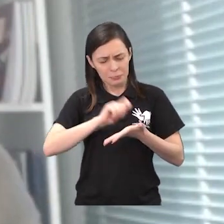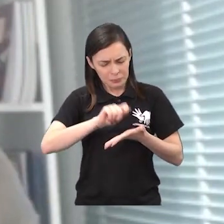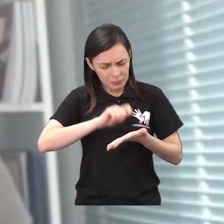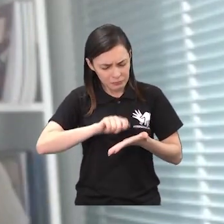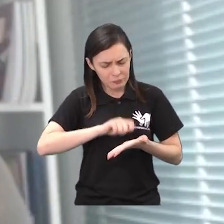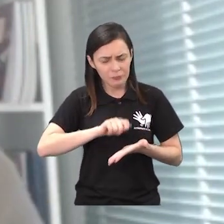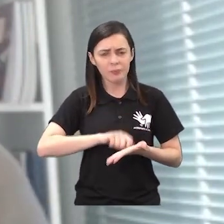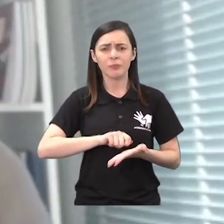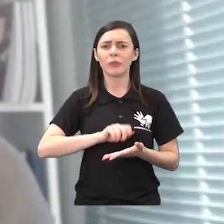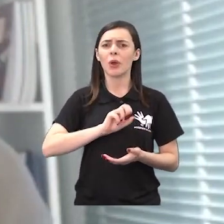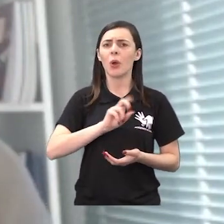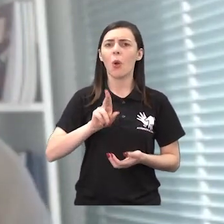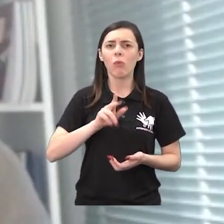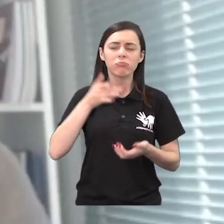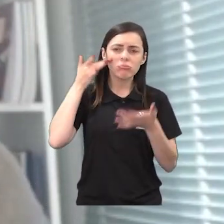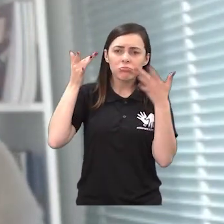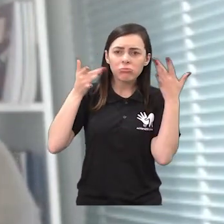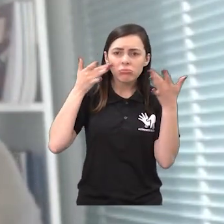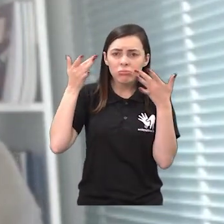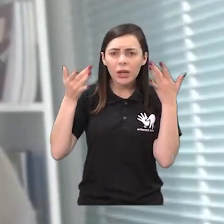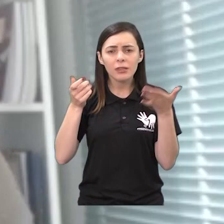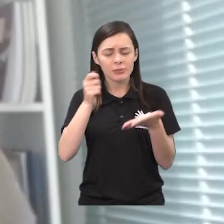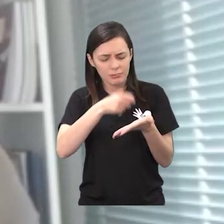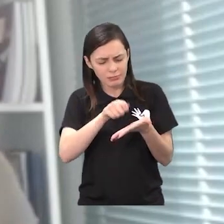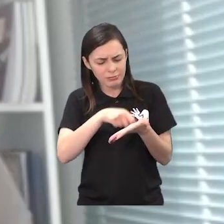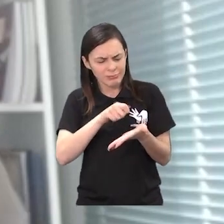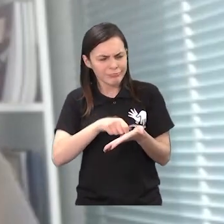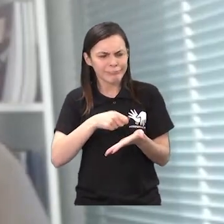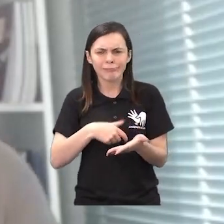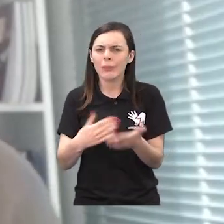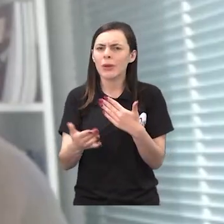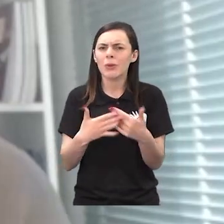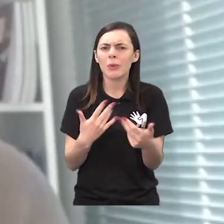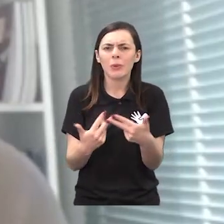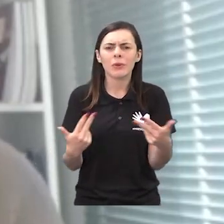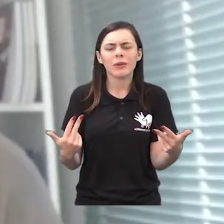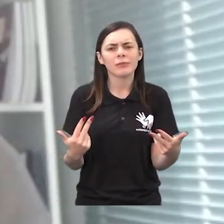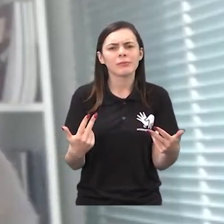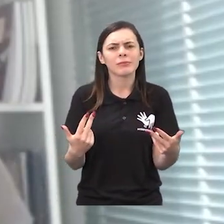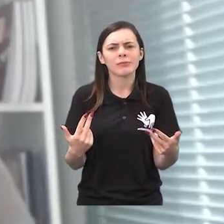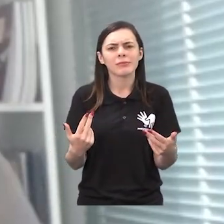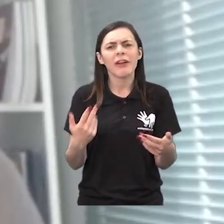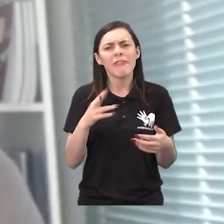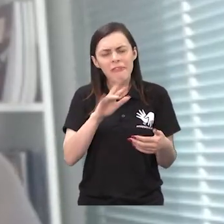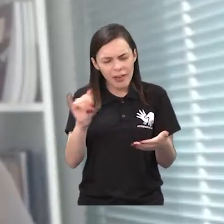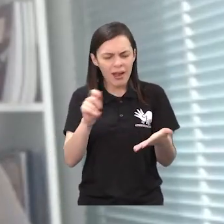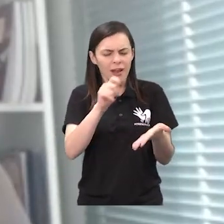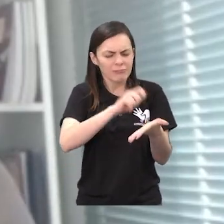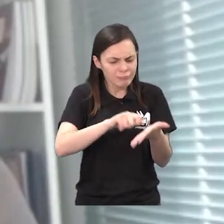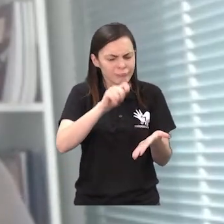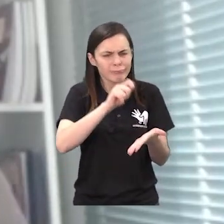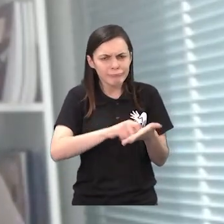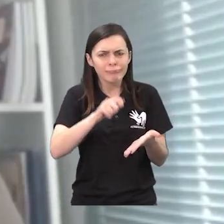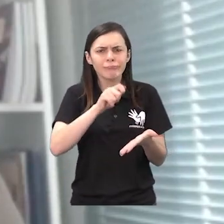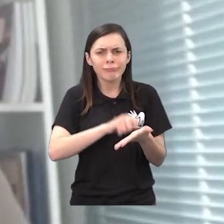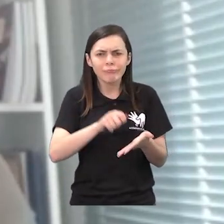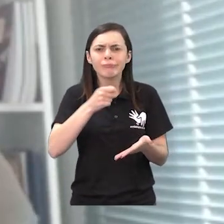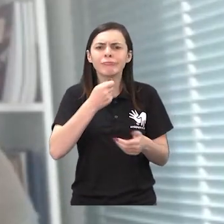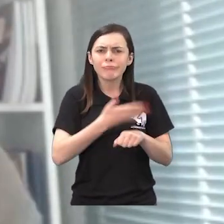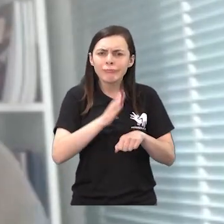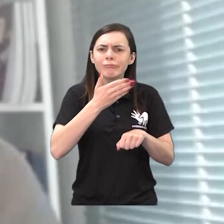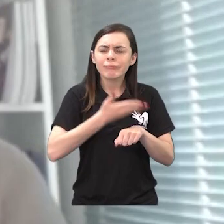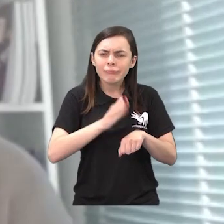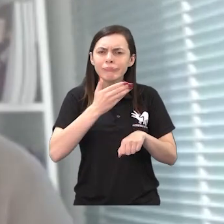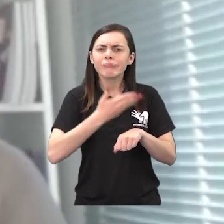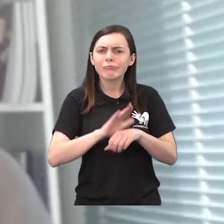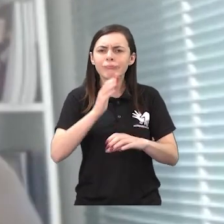poema, eu vou escrever, vou fazer uma peça de teatro, eu vou fazer qualquer coisa. Vai escrevendo,